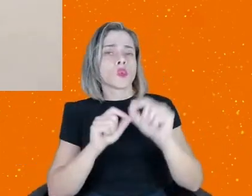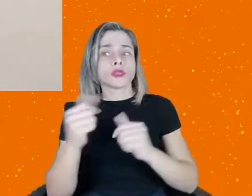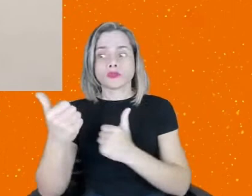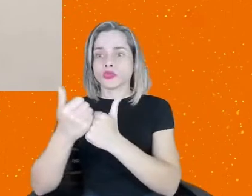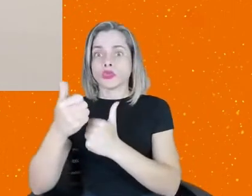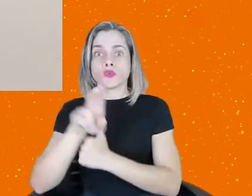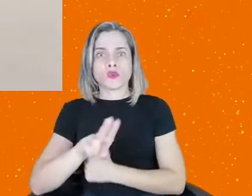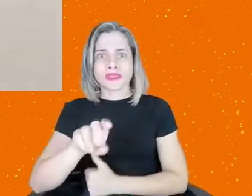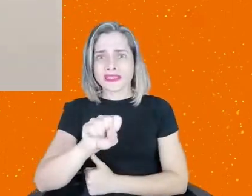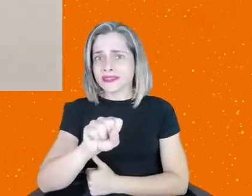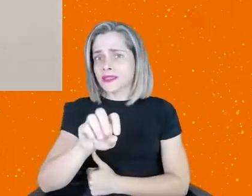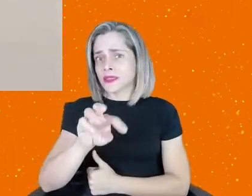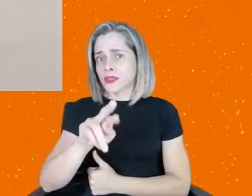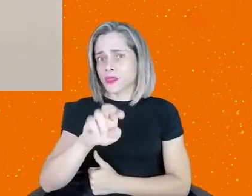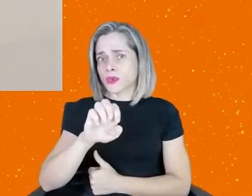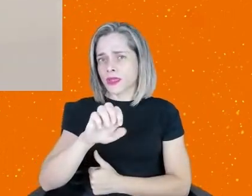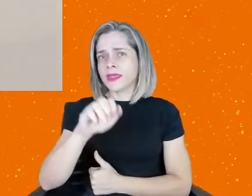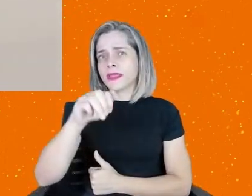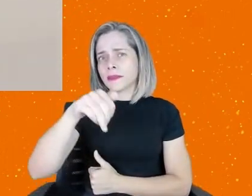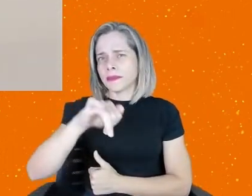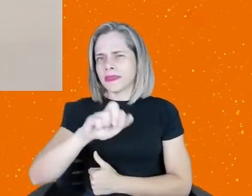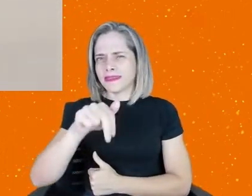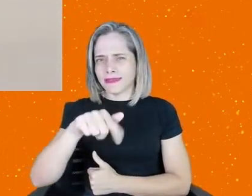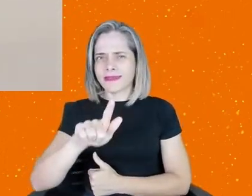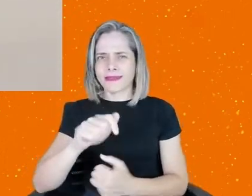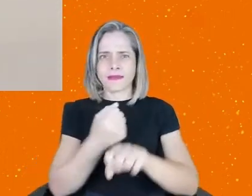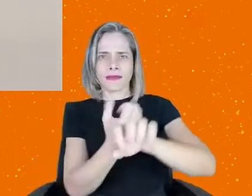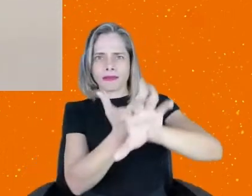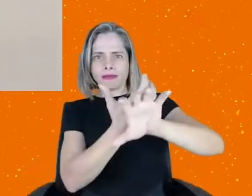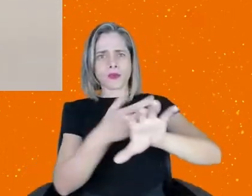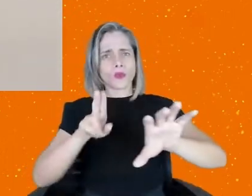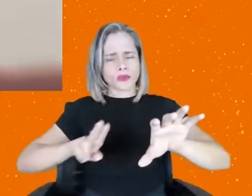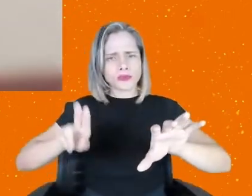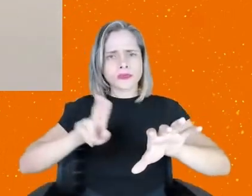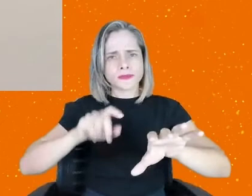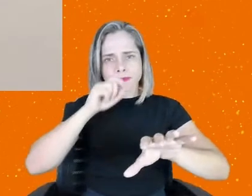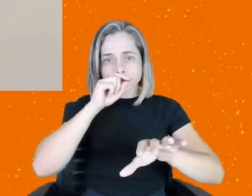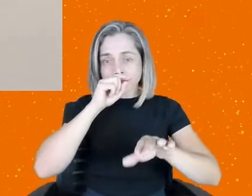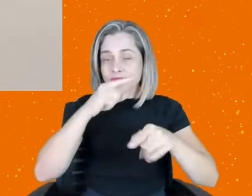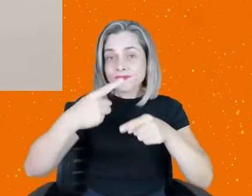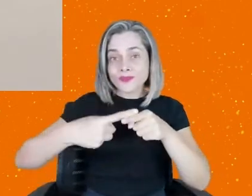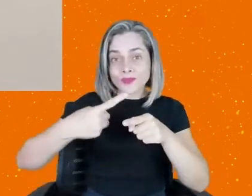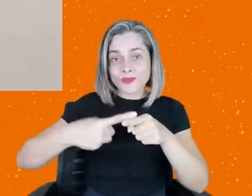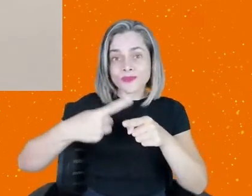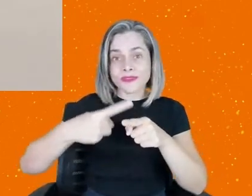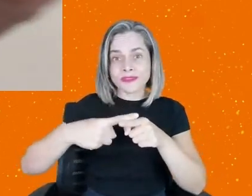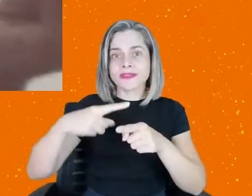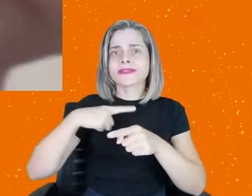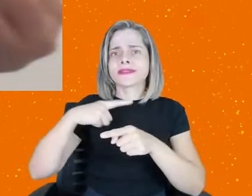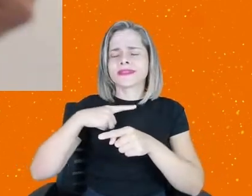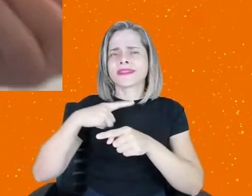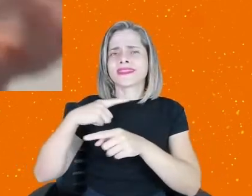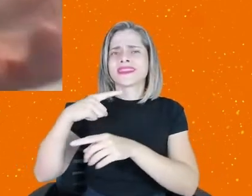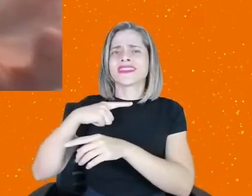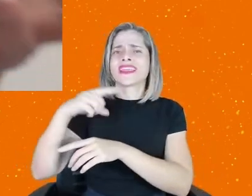começar essa integração né porque é o satélite ele continua sendo relevante denúncia importante para